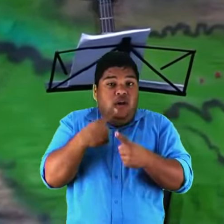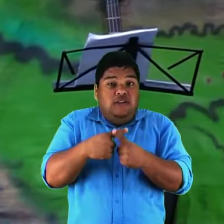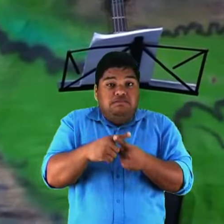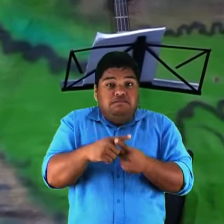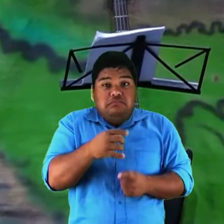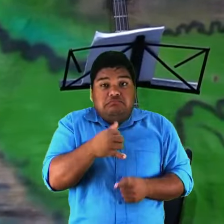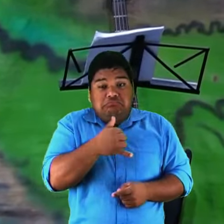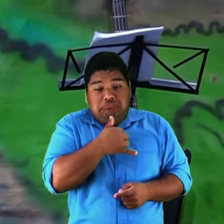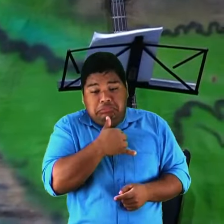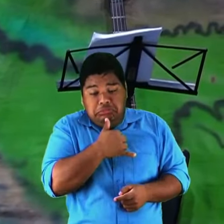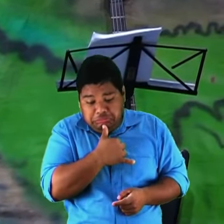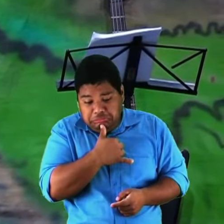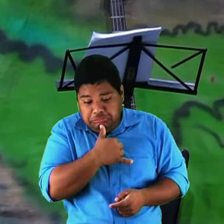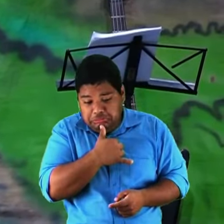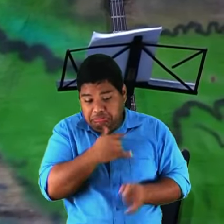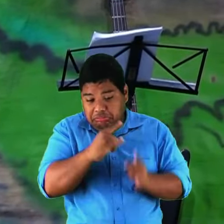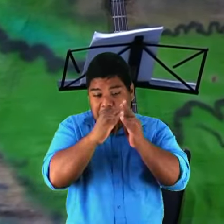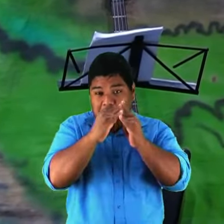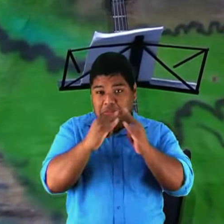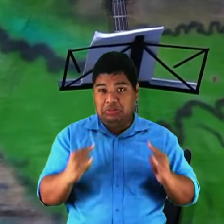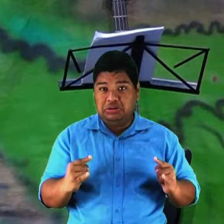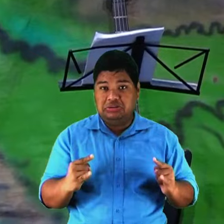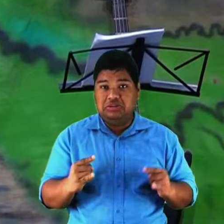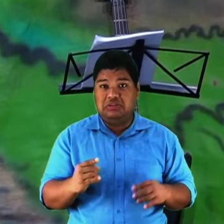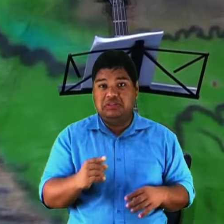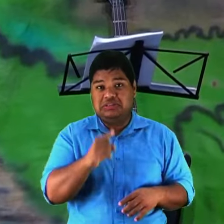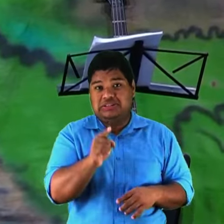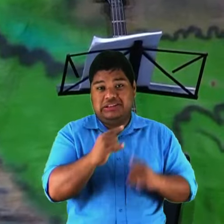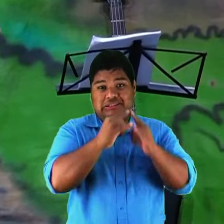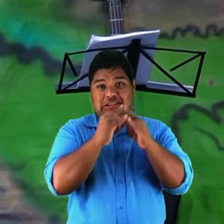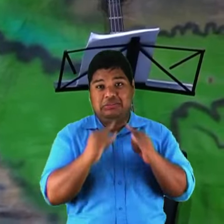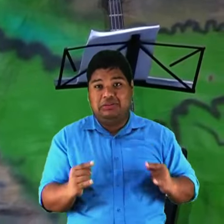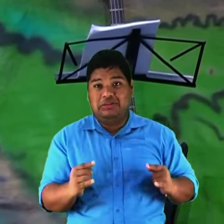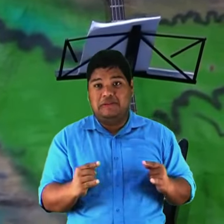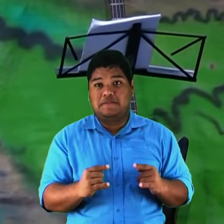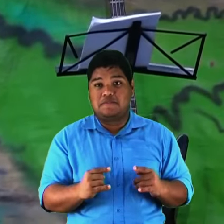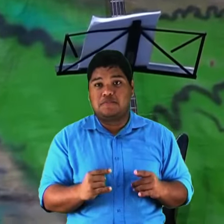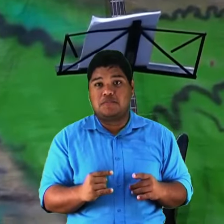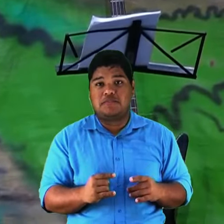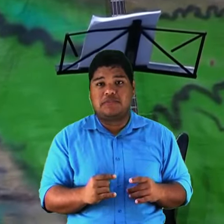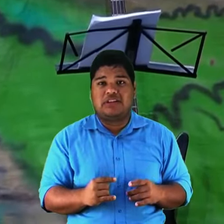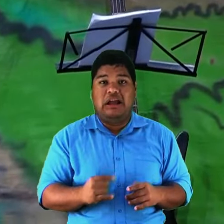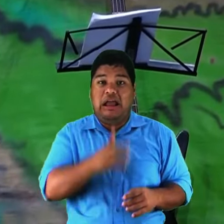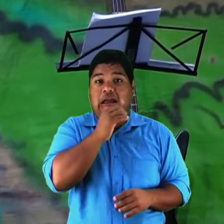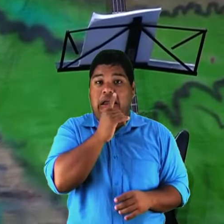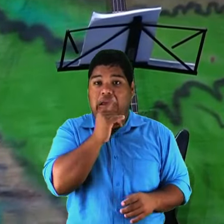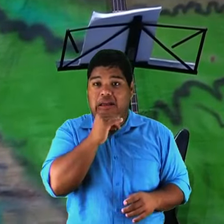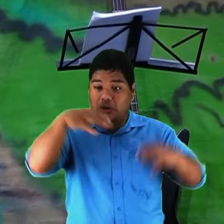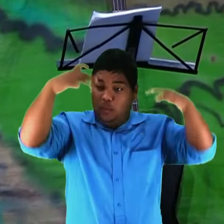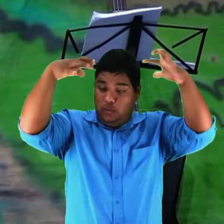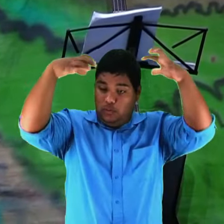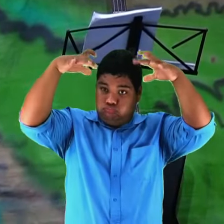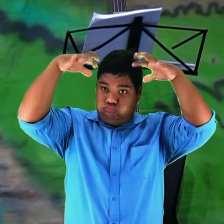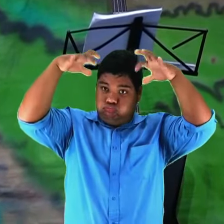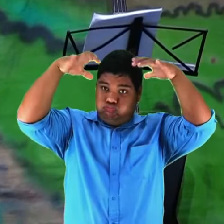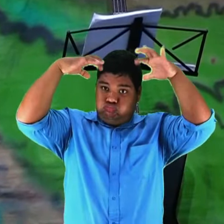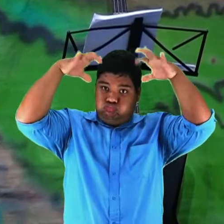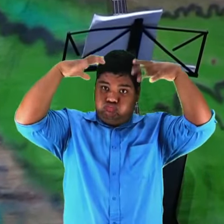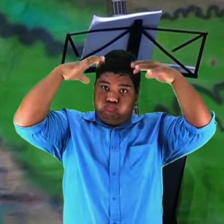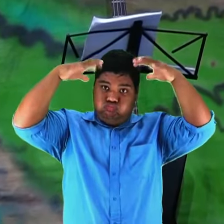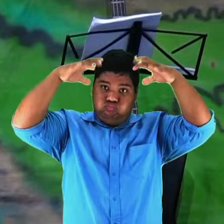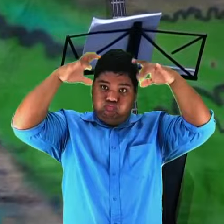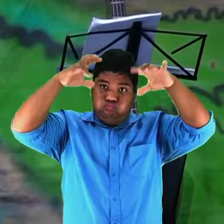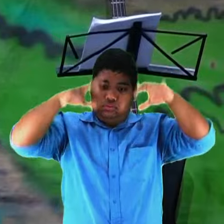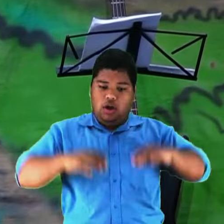você vai para o local, para o acampamento, aí você está na barraca, aí você começa aquela chuva, aí agonia, a barraca alagando,